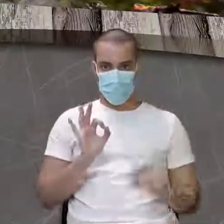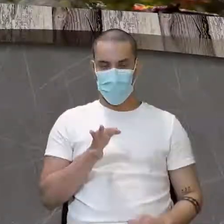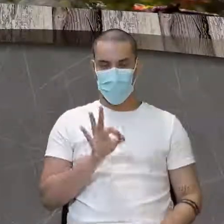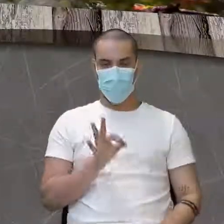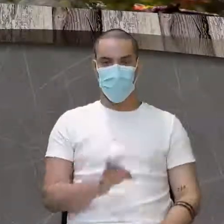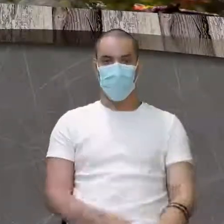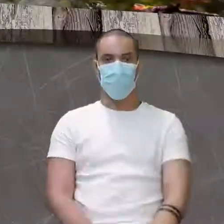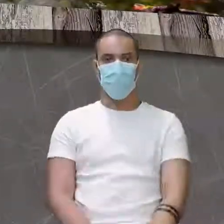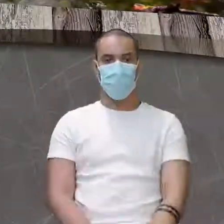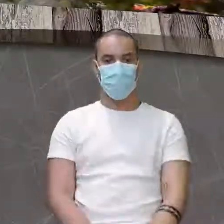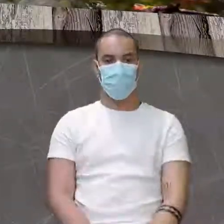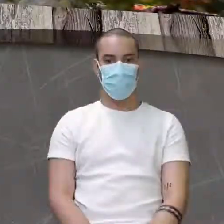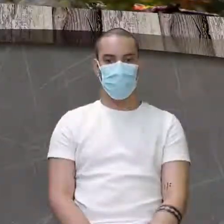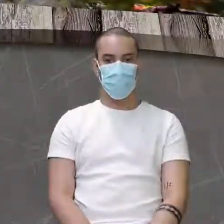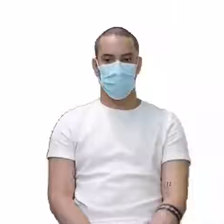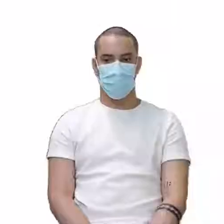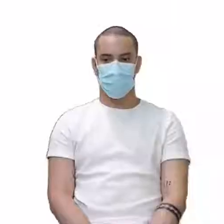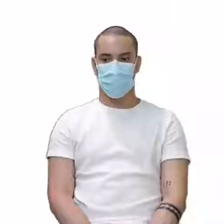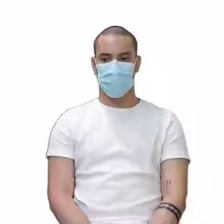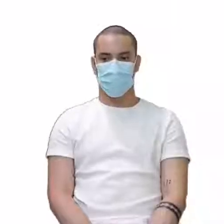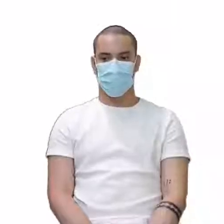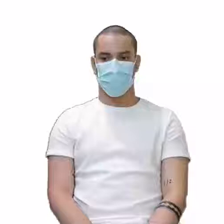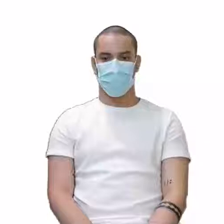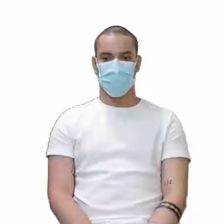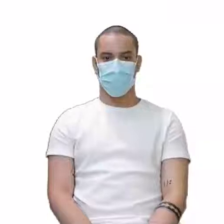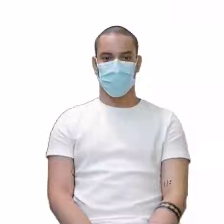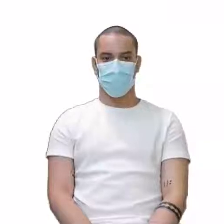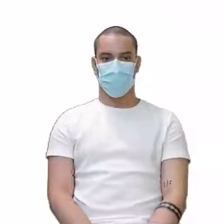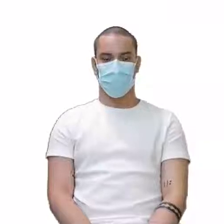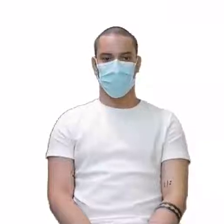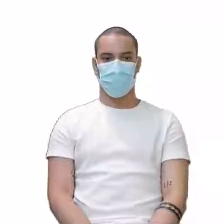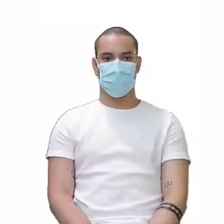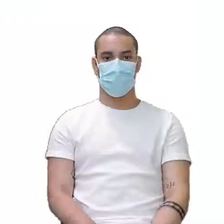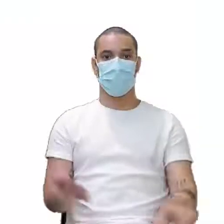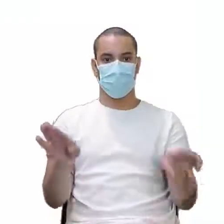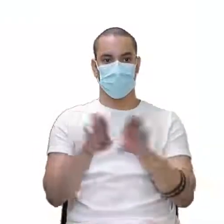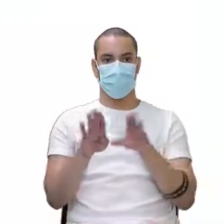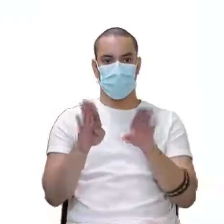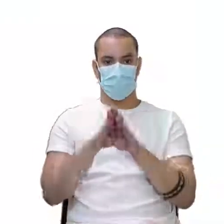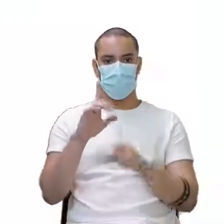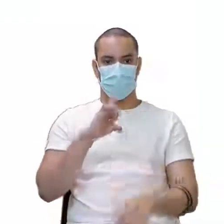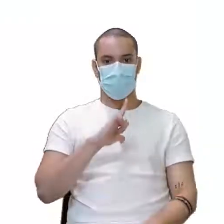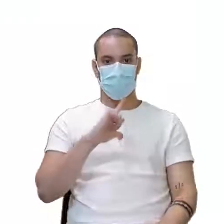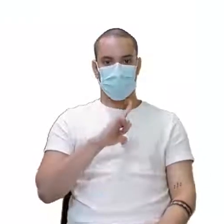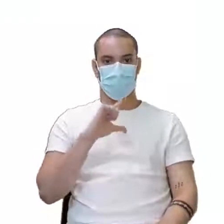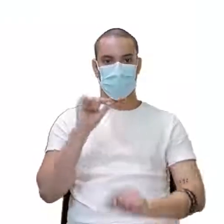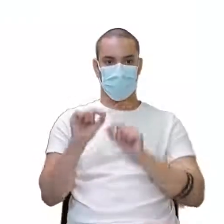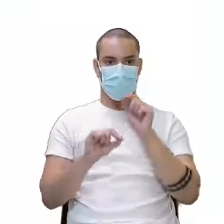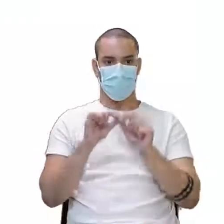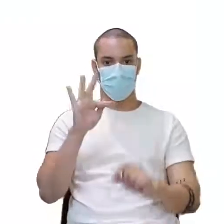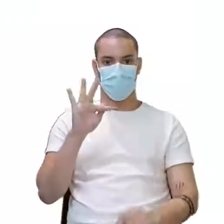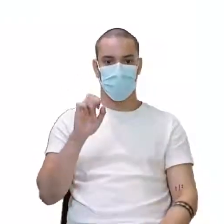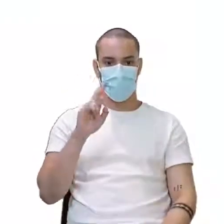Tá bom? Segue lá, olha lá. Aí também a gente tem a questão das ferrugens, né? Que